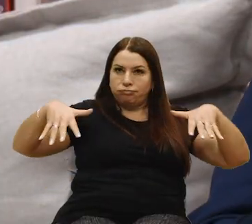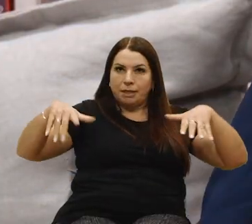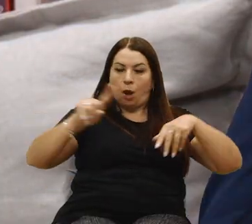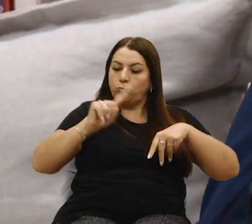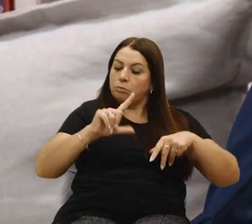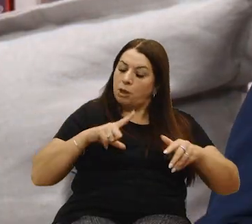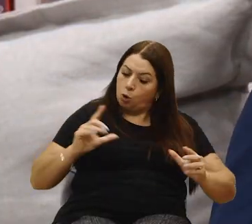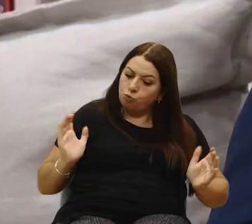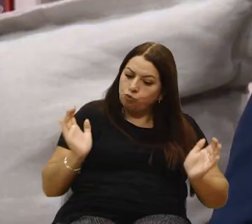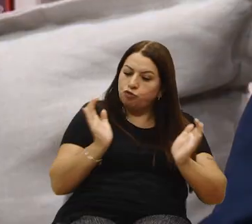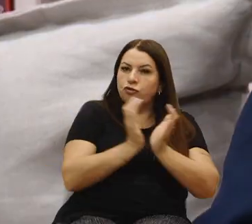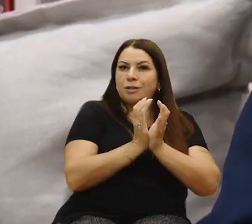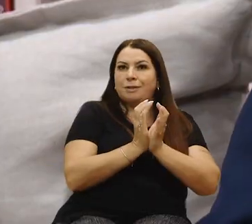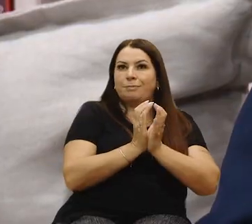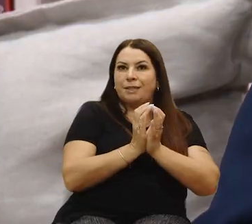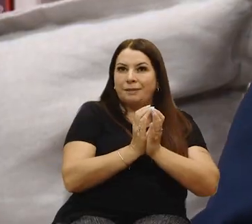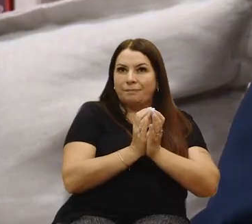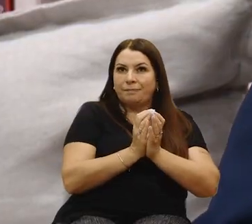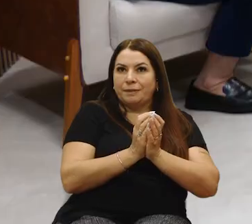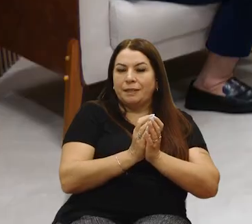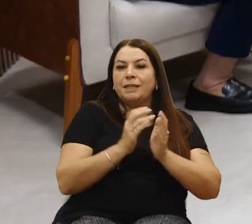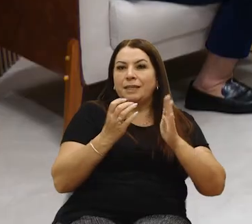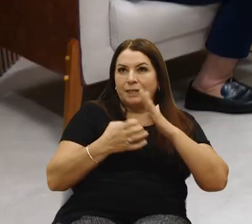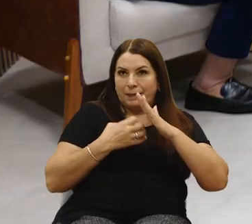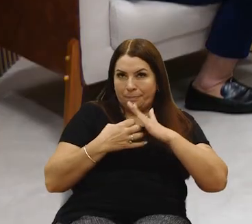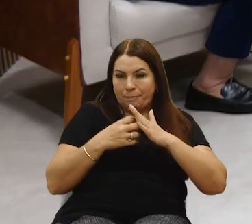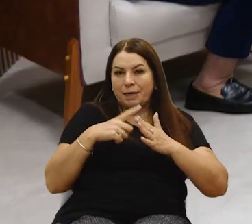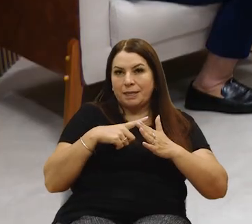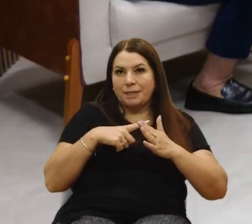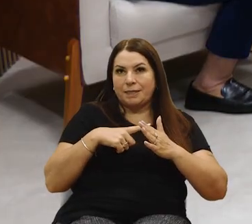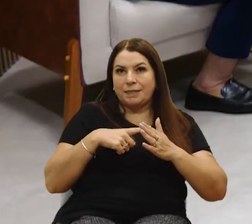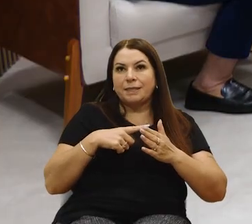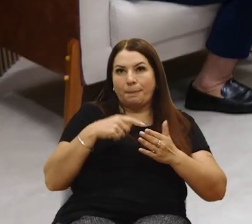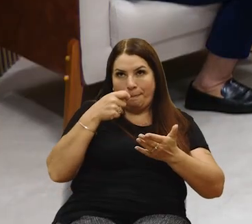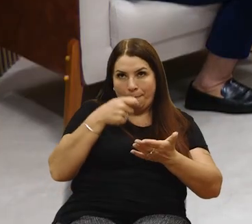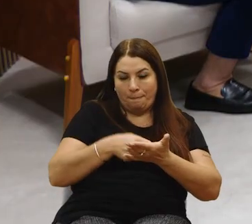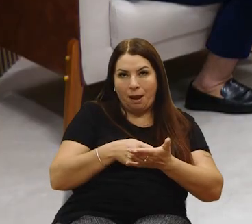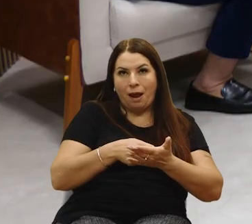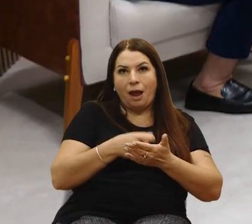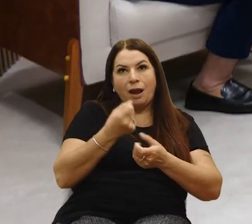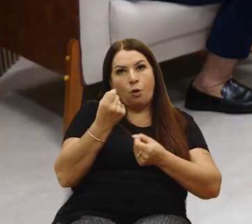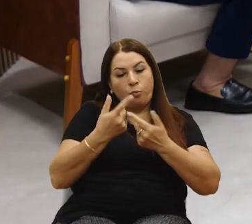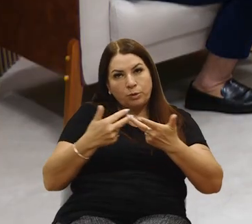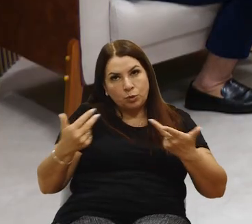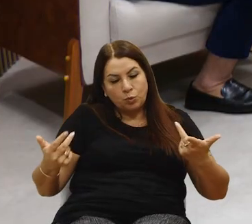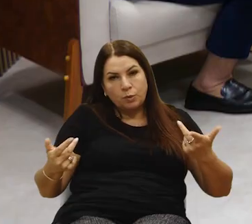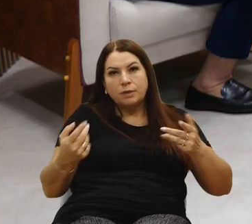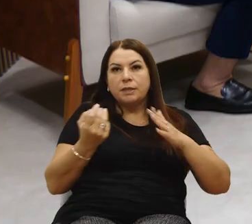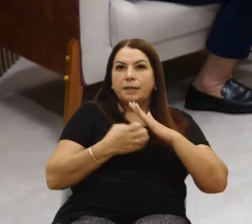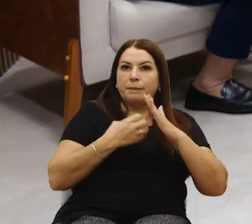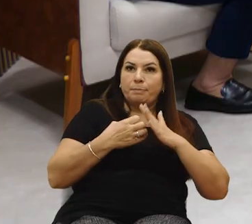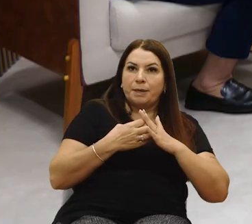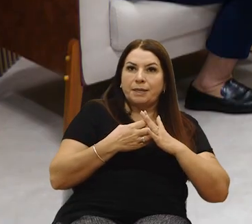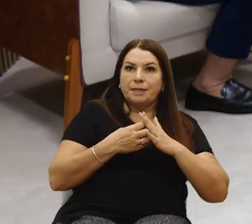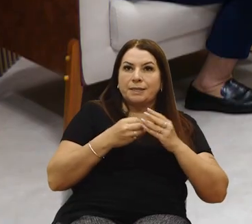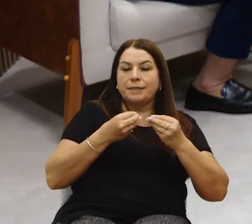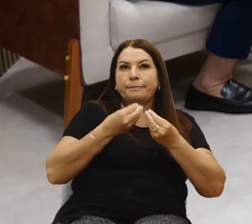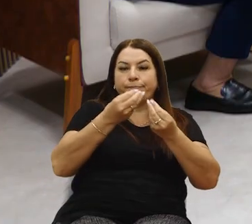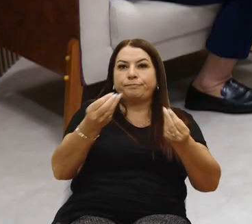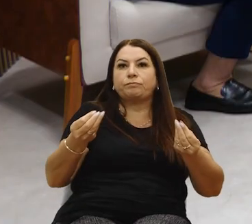time, existe um grupo. A empresa custeia? A empresa patrocina algumas coisas, a empresa